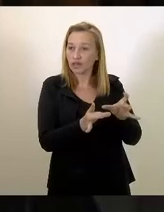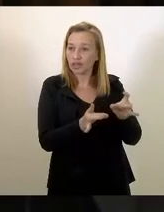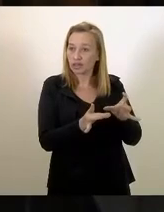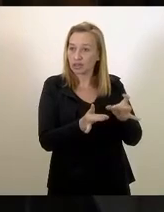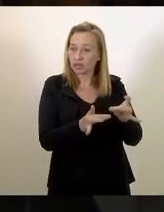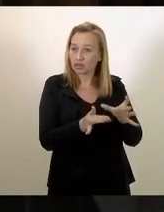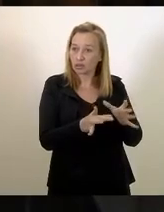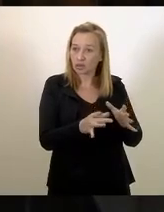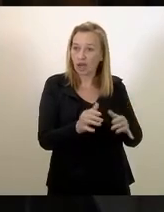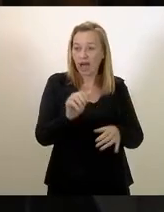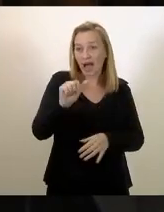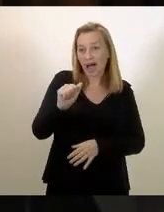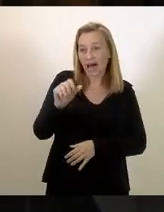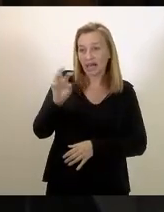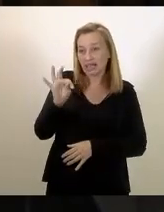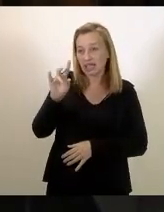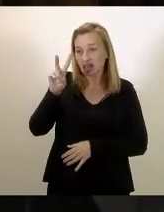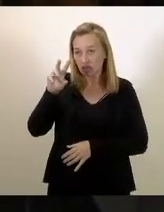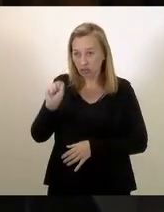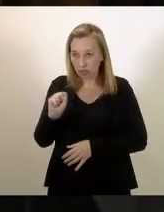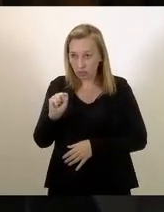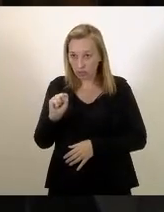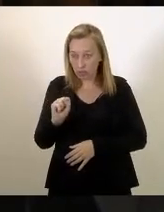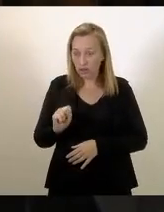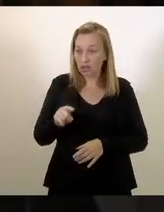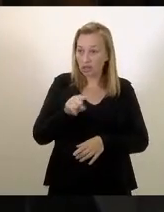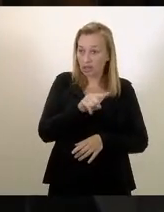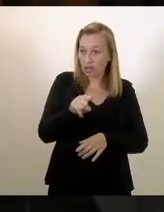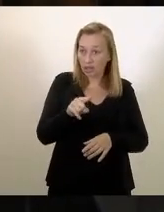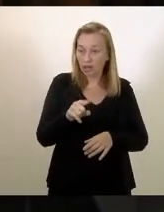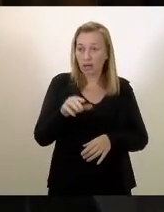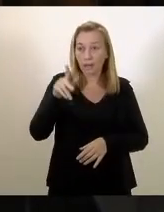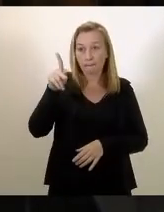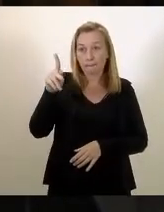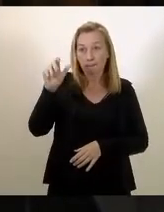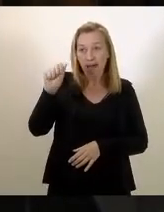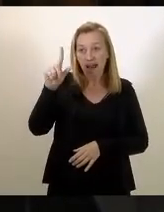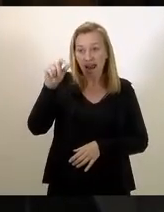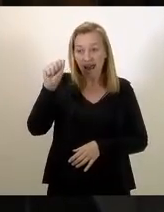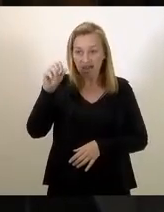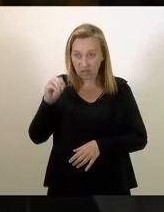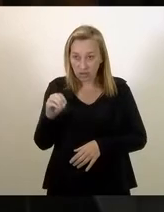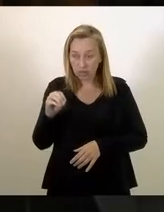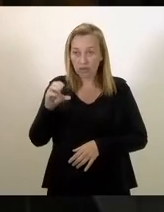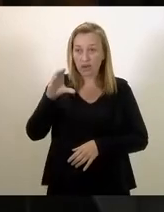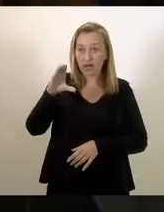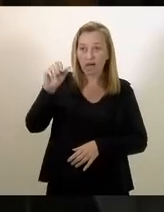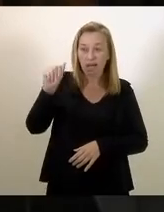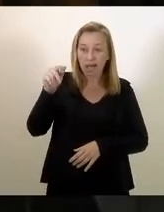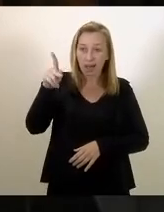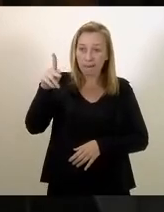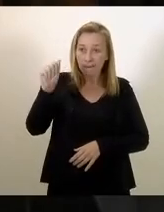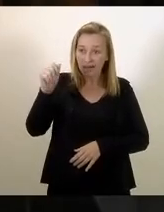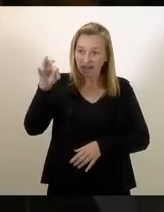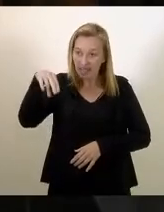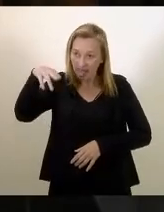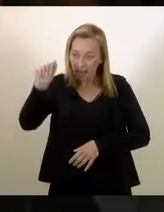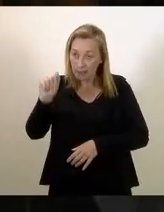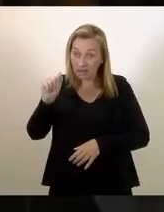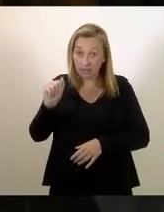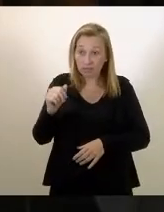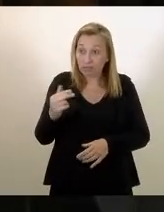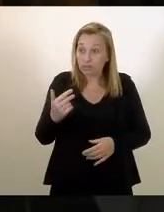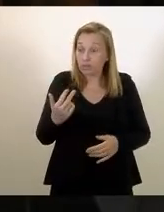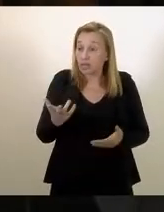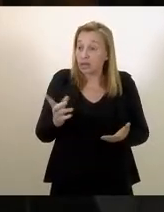ativos entre eles o palácio Capanema não tem nem tempo de respirar